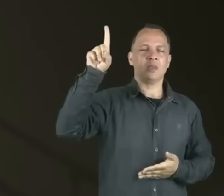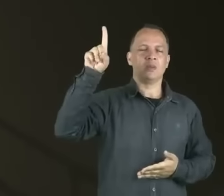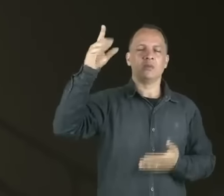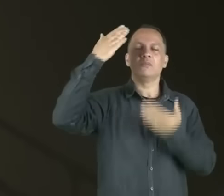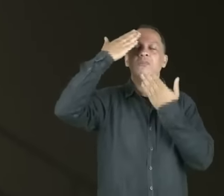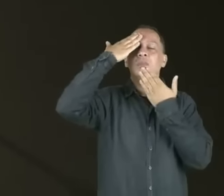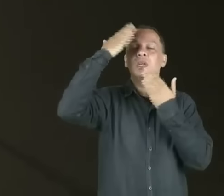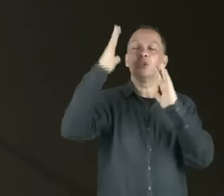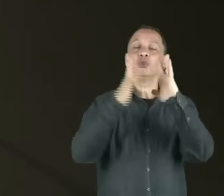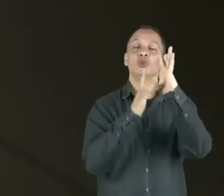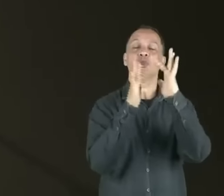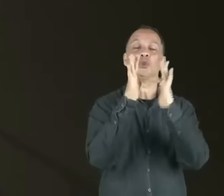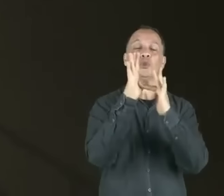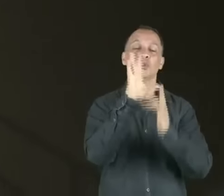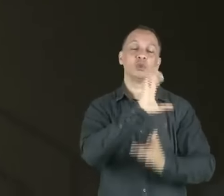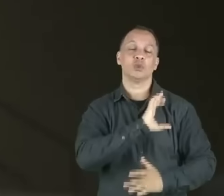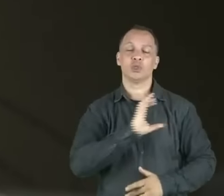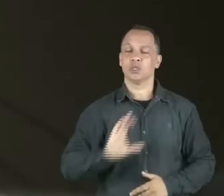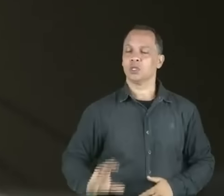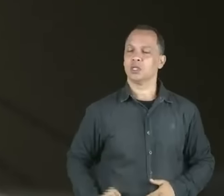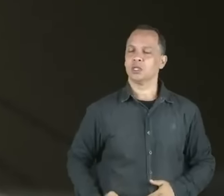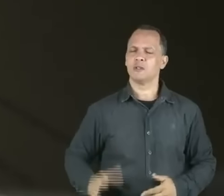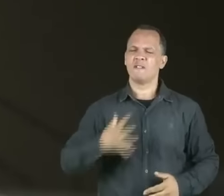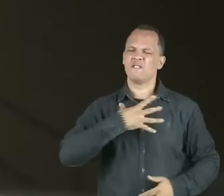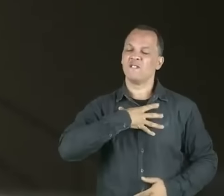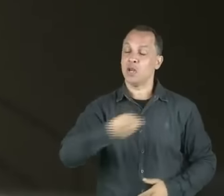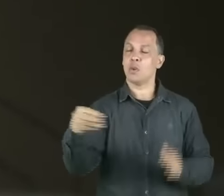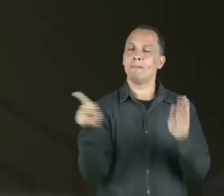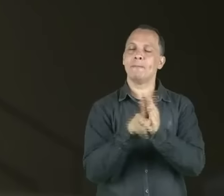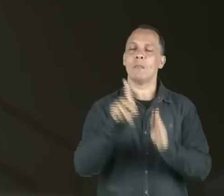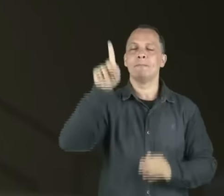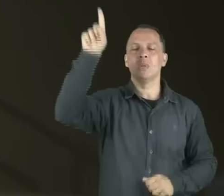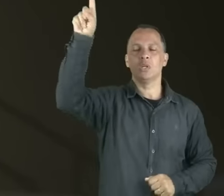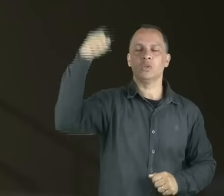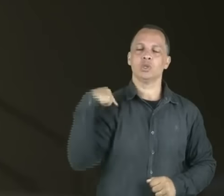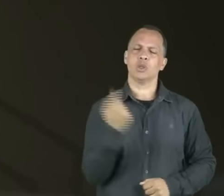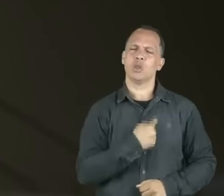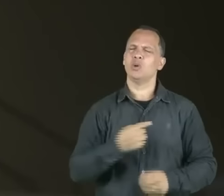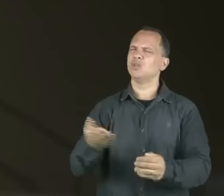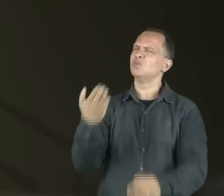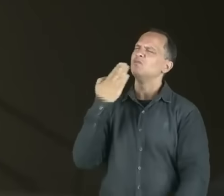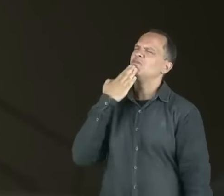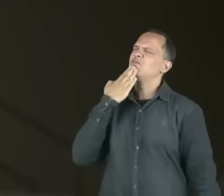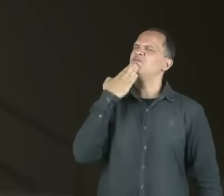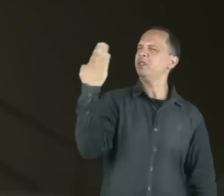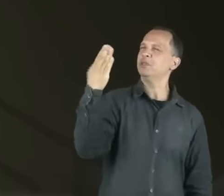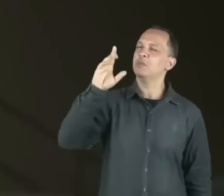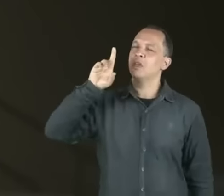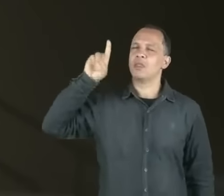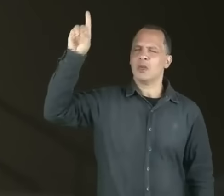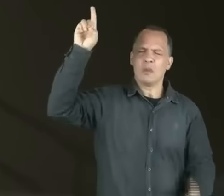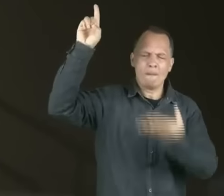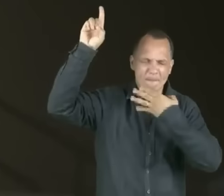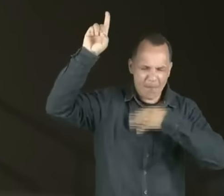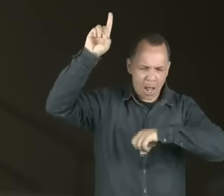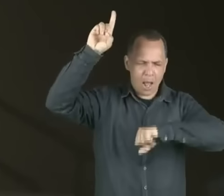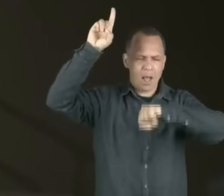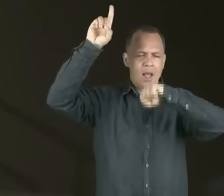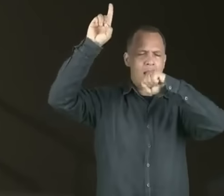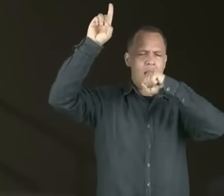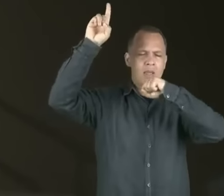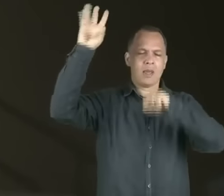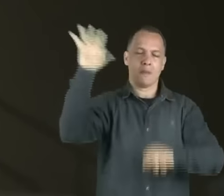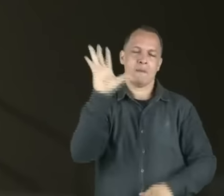por Jesus Cristo teu filho em nome dele invocamos como pai como nosso aba